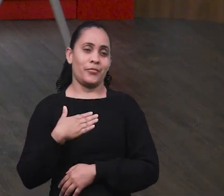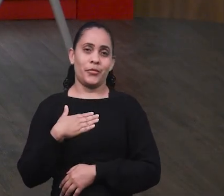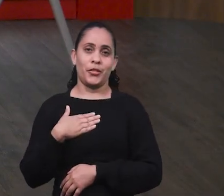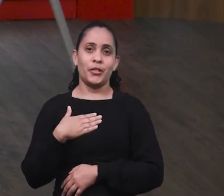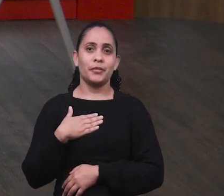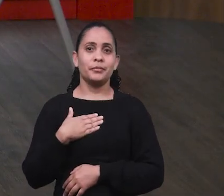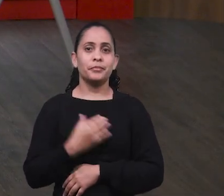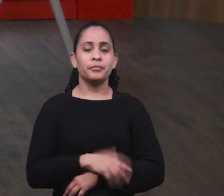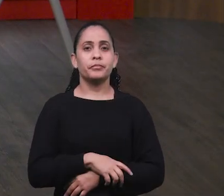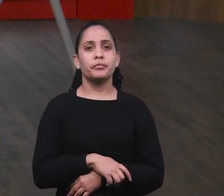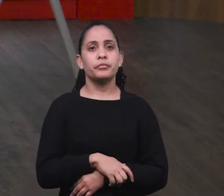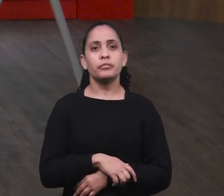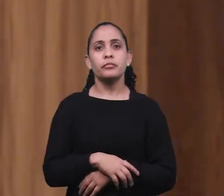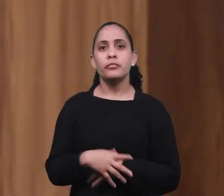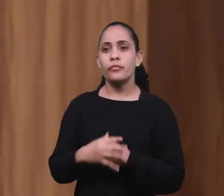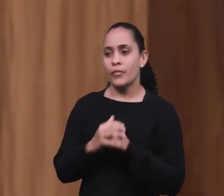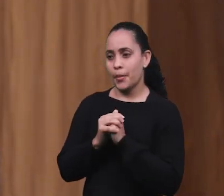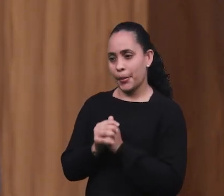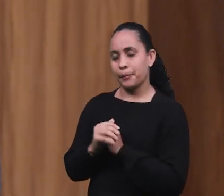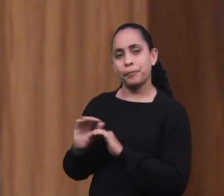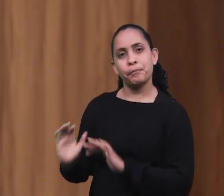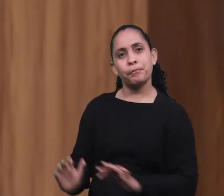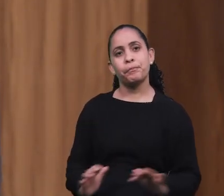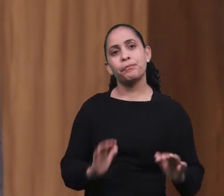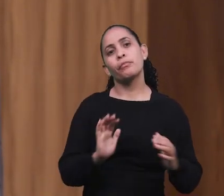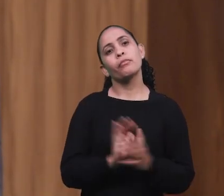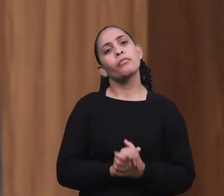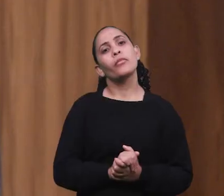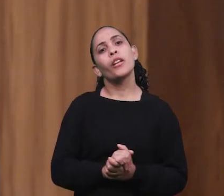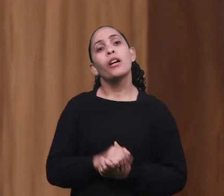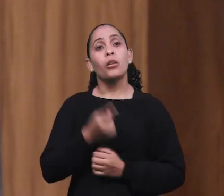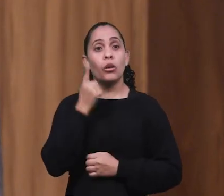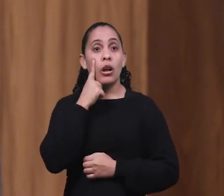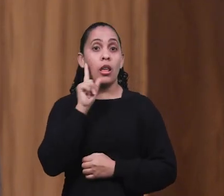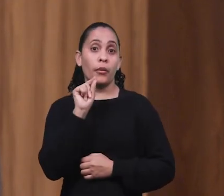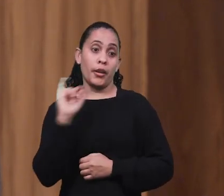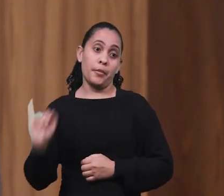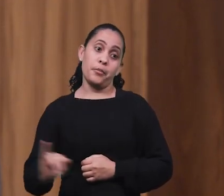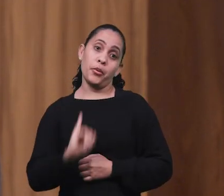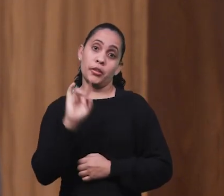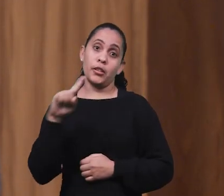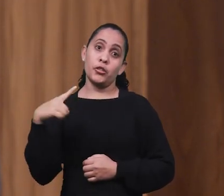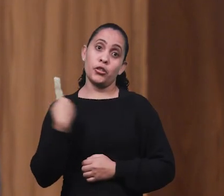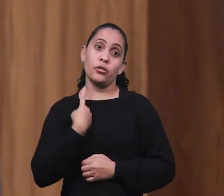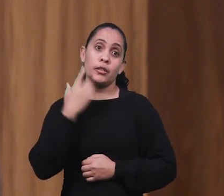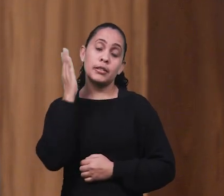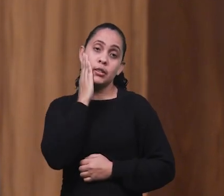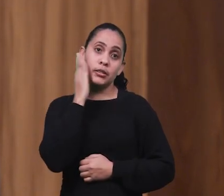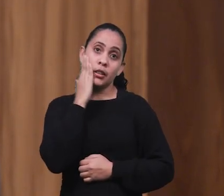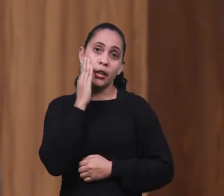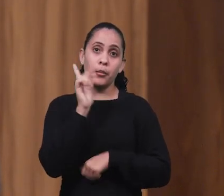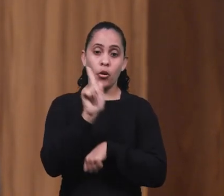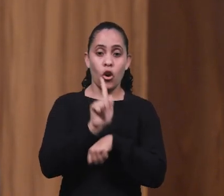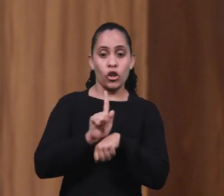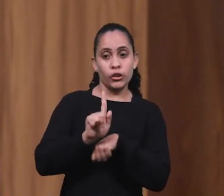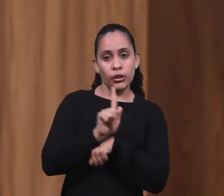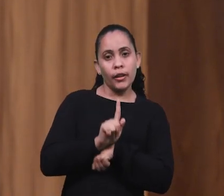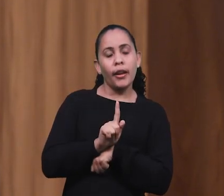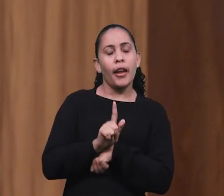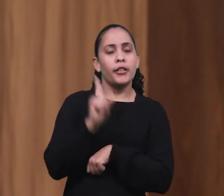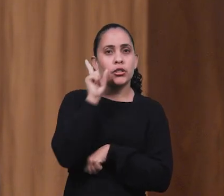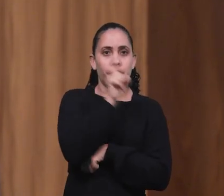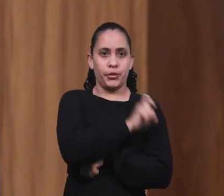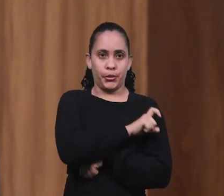esses conhecimentos. Amém. Olha, é importante nós entendermos que gerir não é